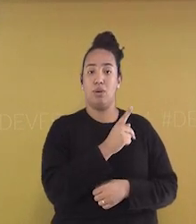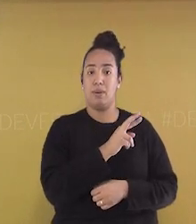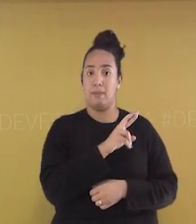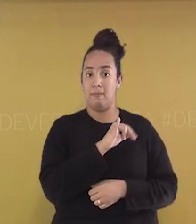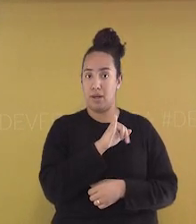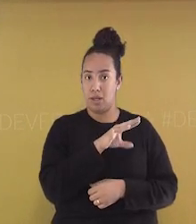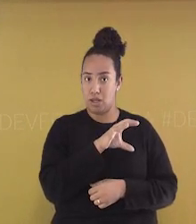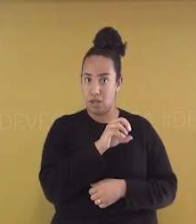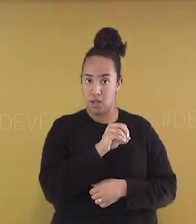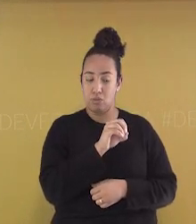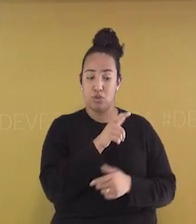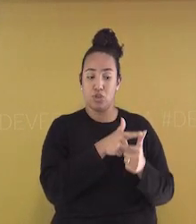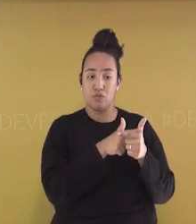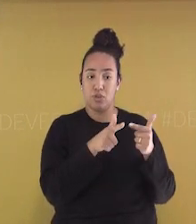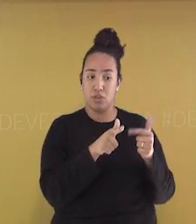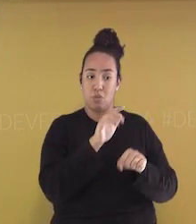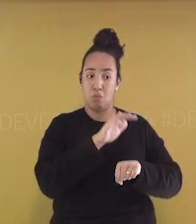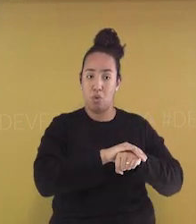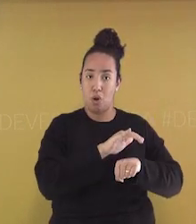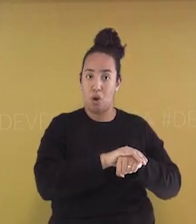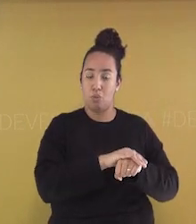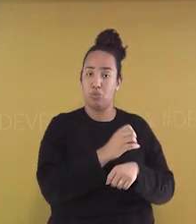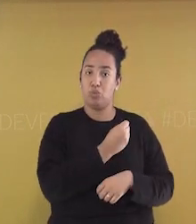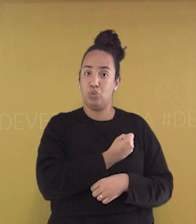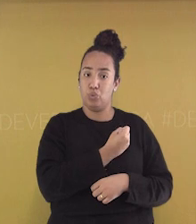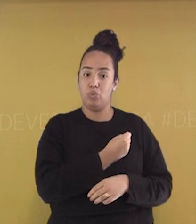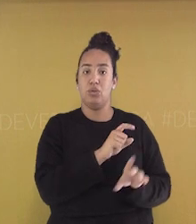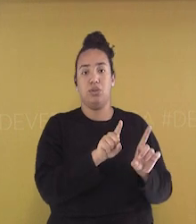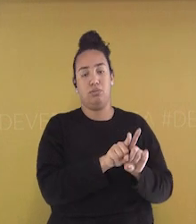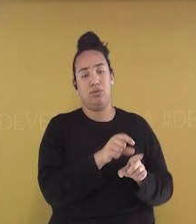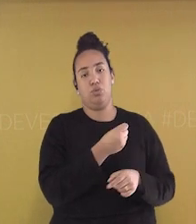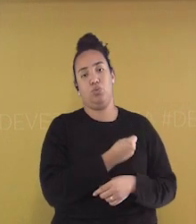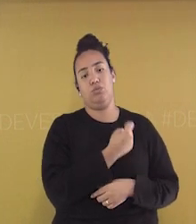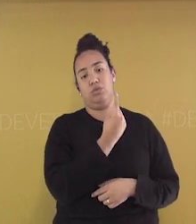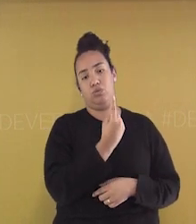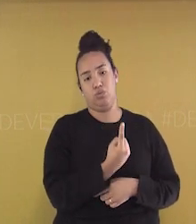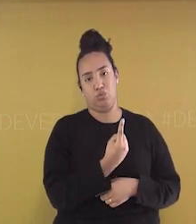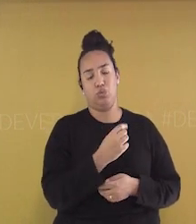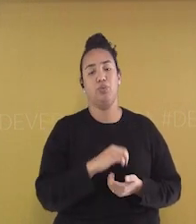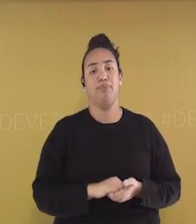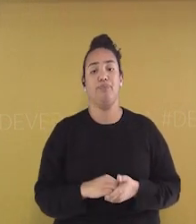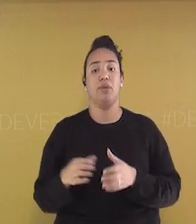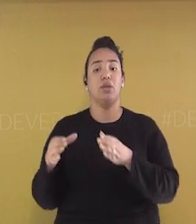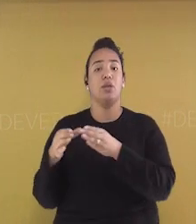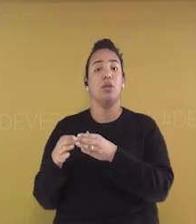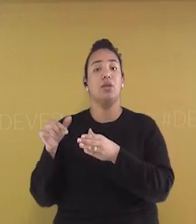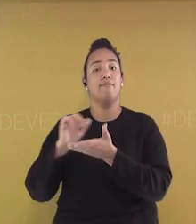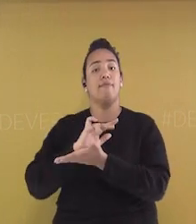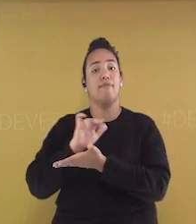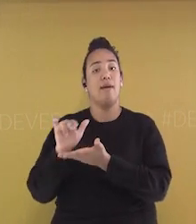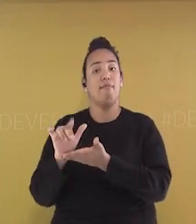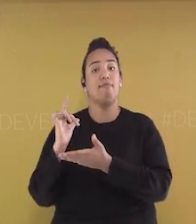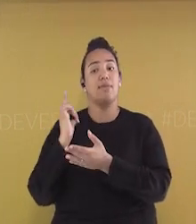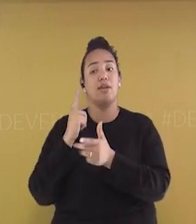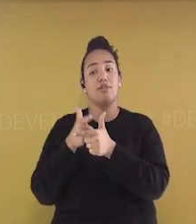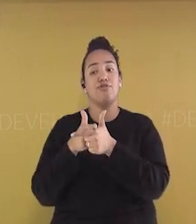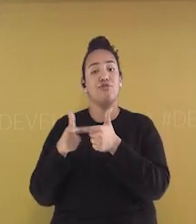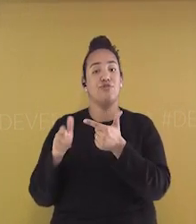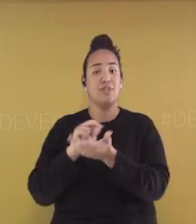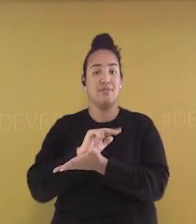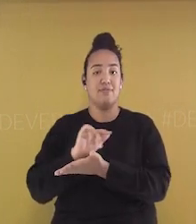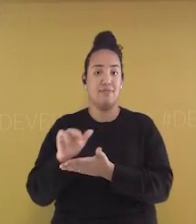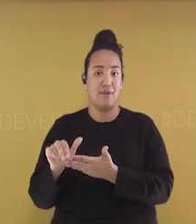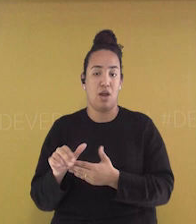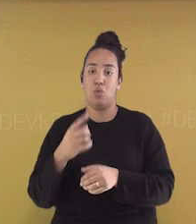E os números compostos são aqueles que possuem mais divisores, além do 1 e deles mesmos. E além